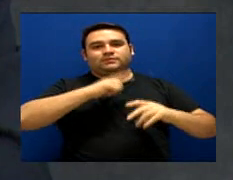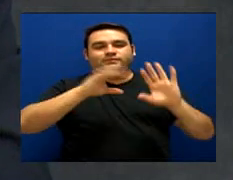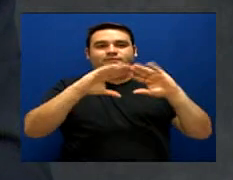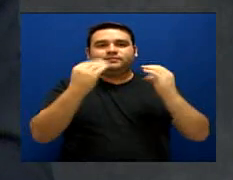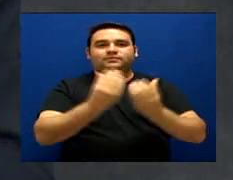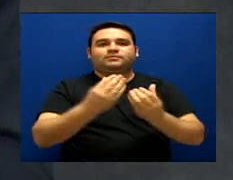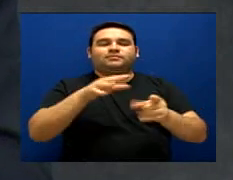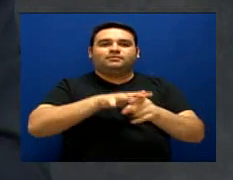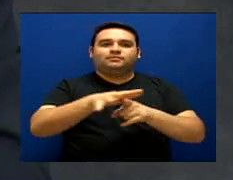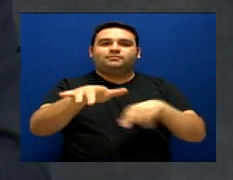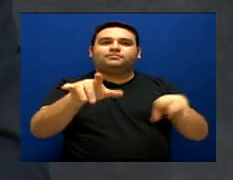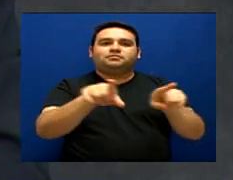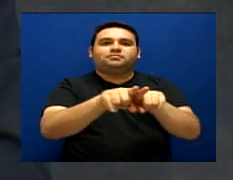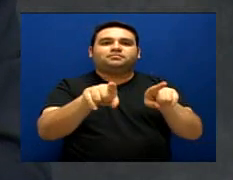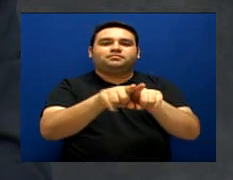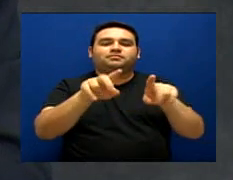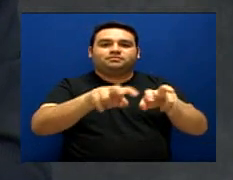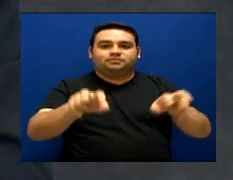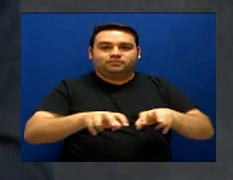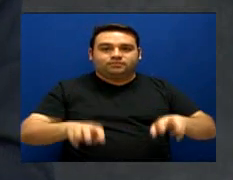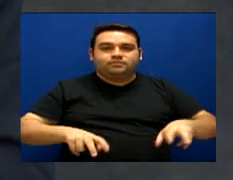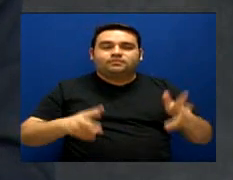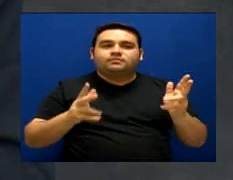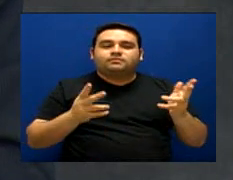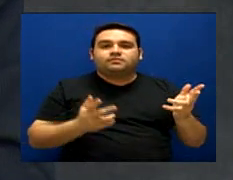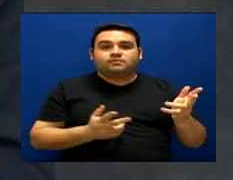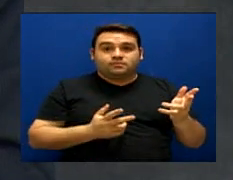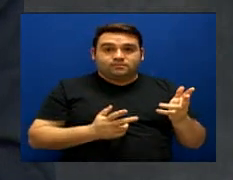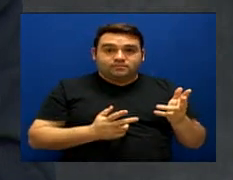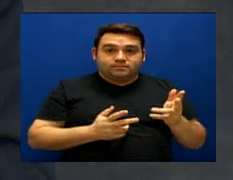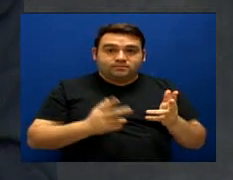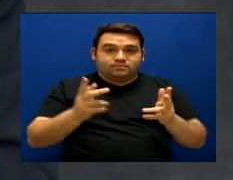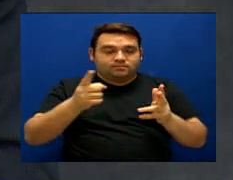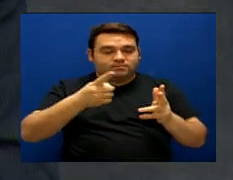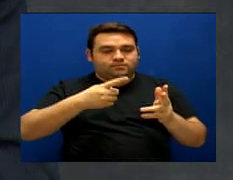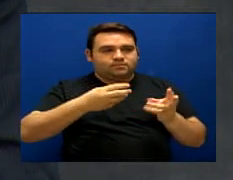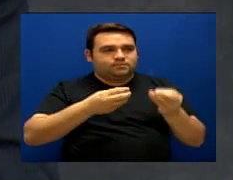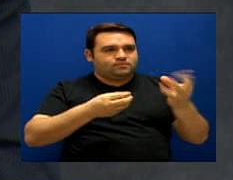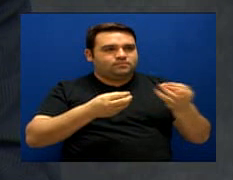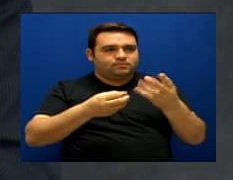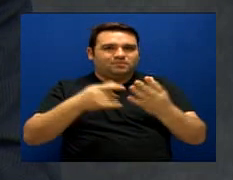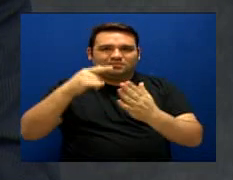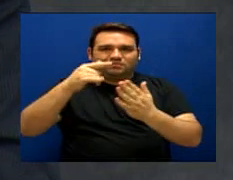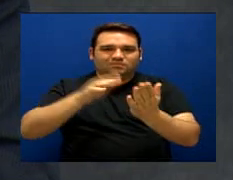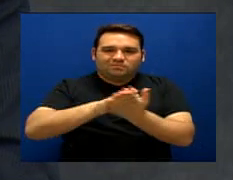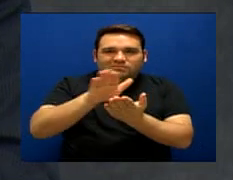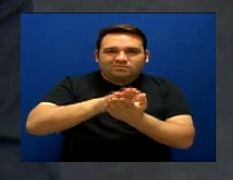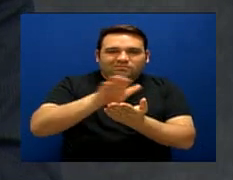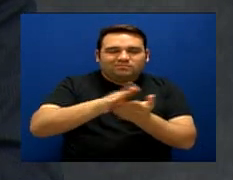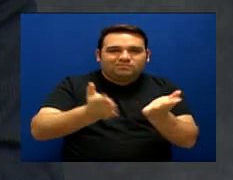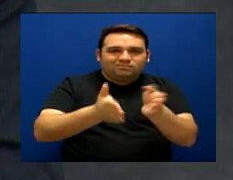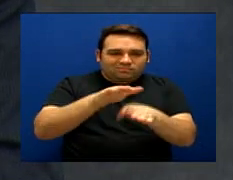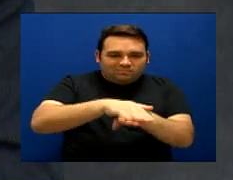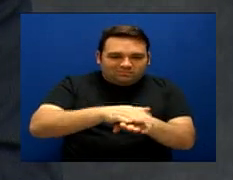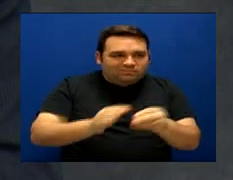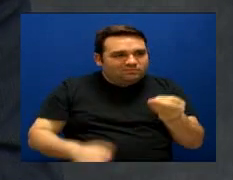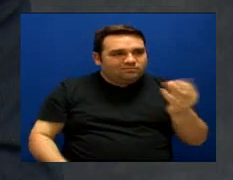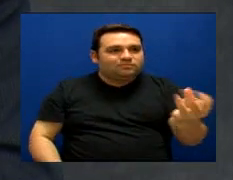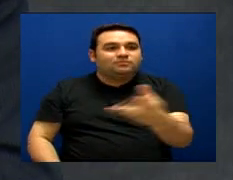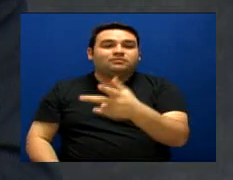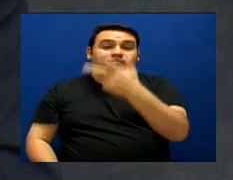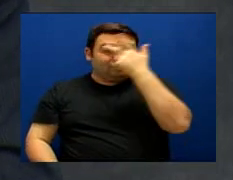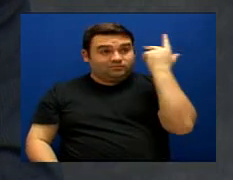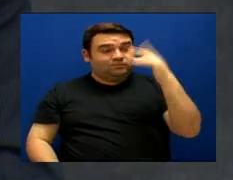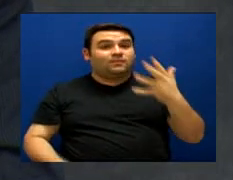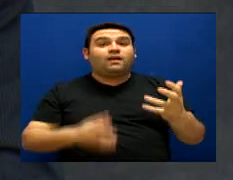nosso plenário, na nossa plateia, que foi distribuído um impresso, né, e para que as